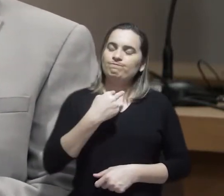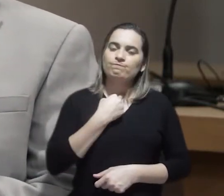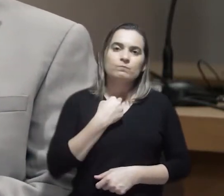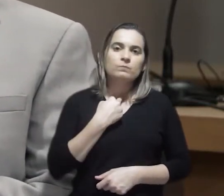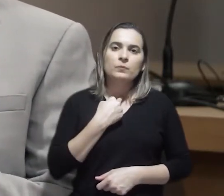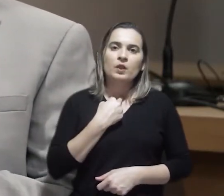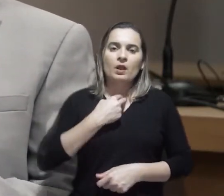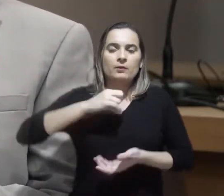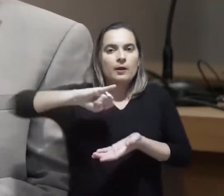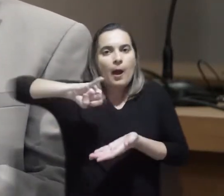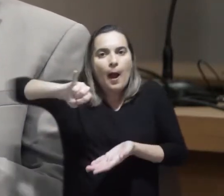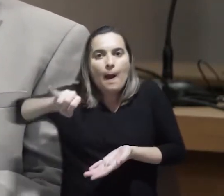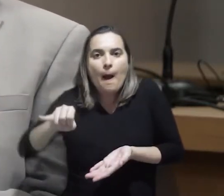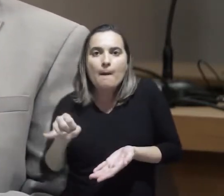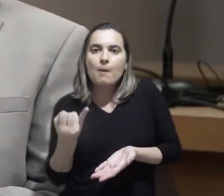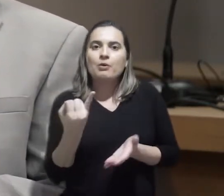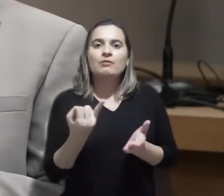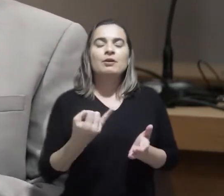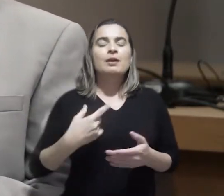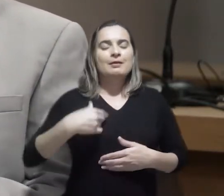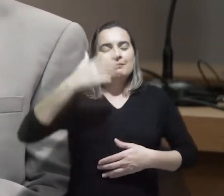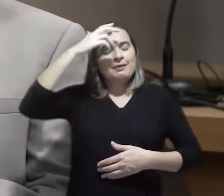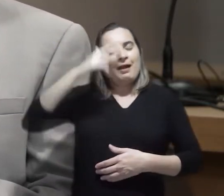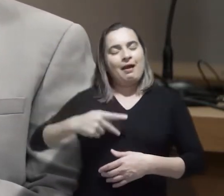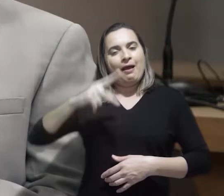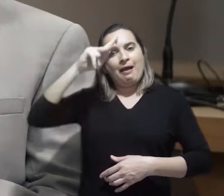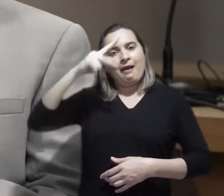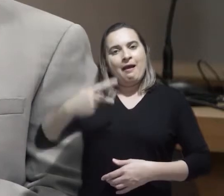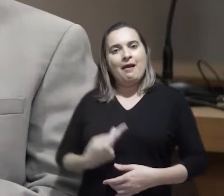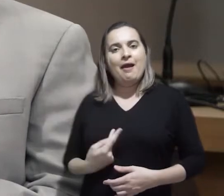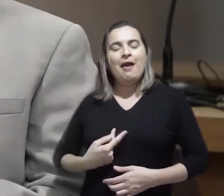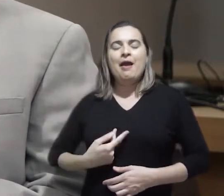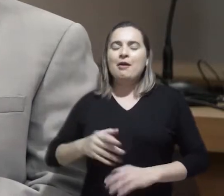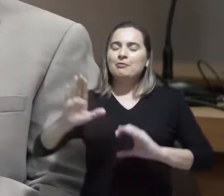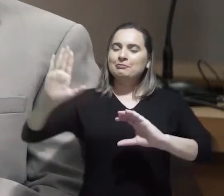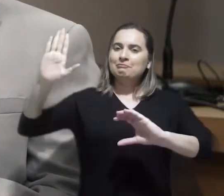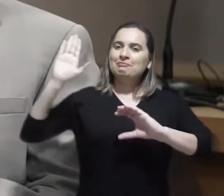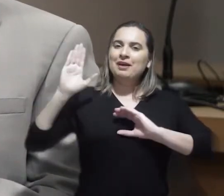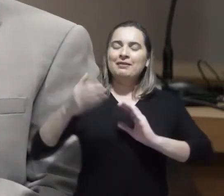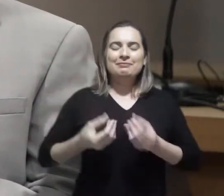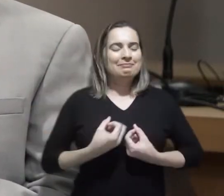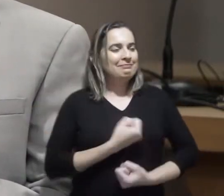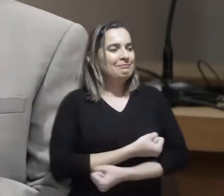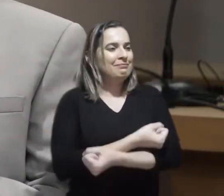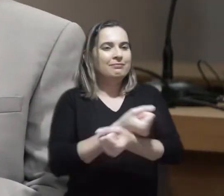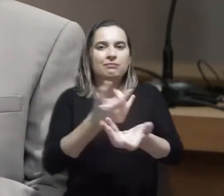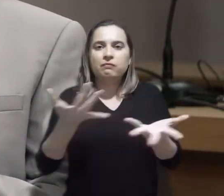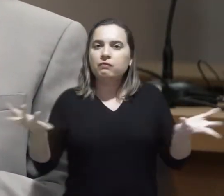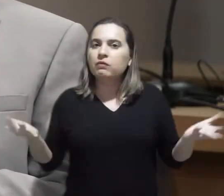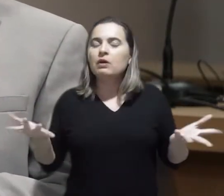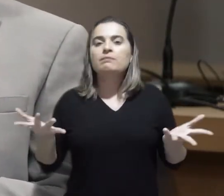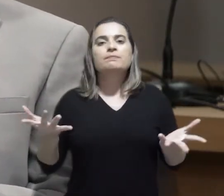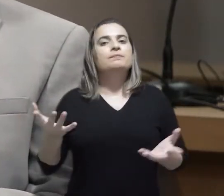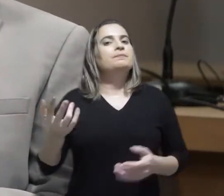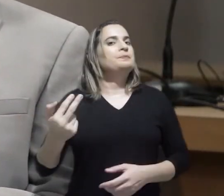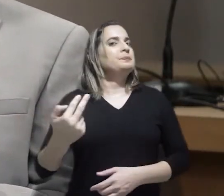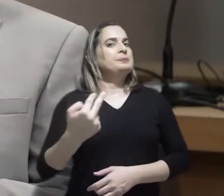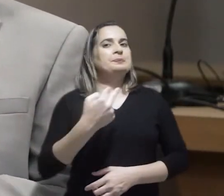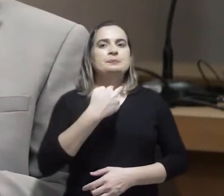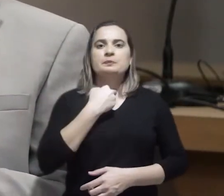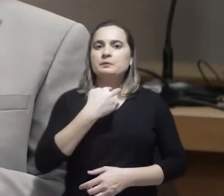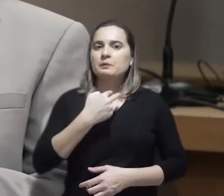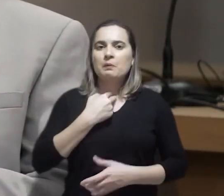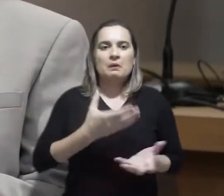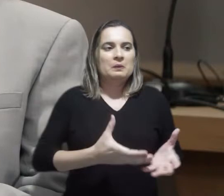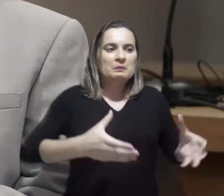Ele aproveitar e se apresentar como um eventual pré-candidato e fazer entregas de kits, de cestas